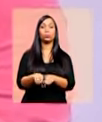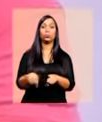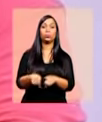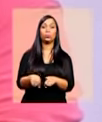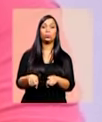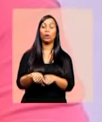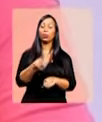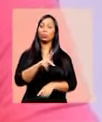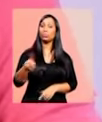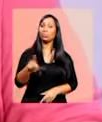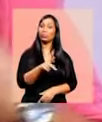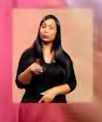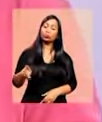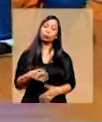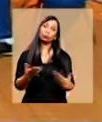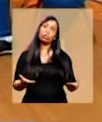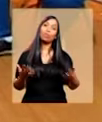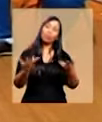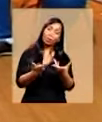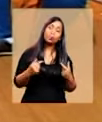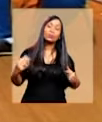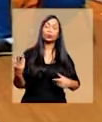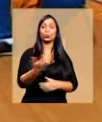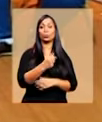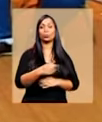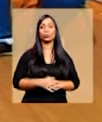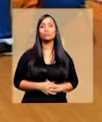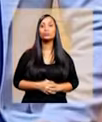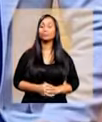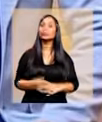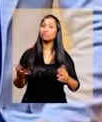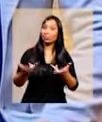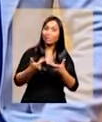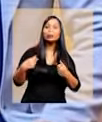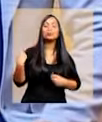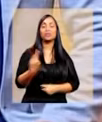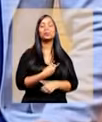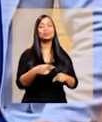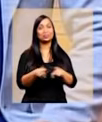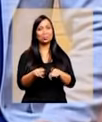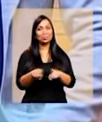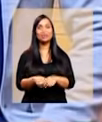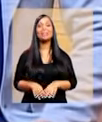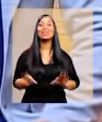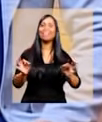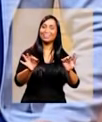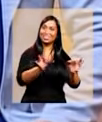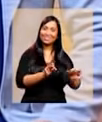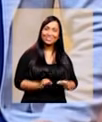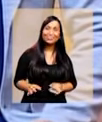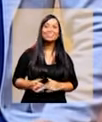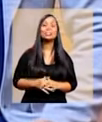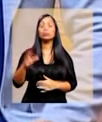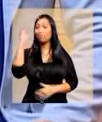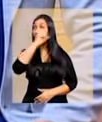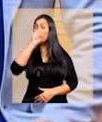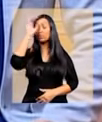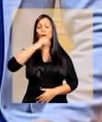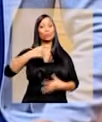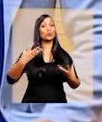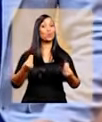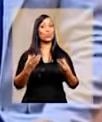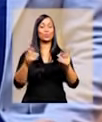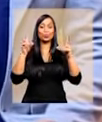fato de nós aqui somos professores, acho que isso vai enriquecer a todos nós. Foi enriquecedor também para a gente, né, Matheus? É isso mesmo, Vivian.